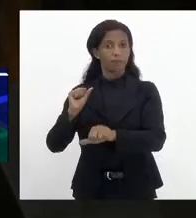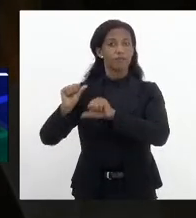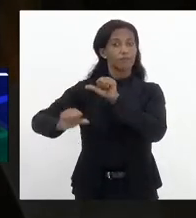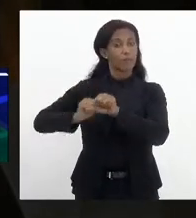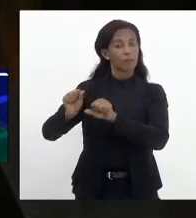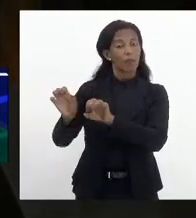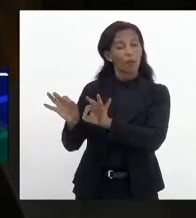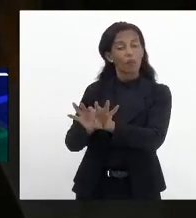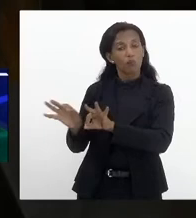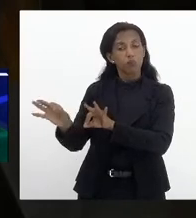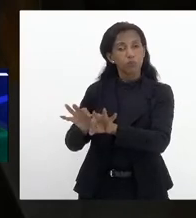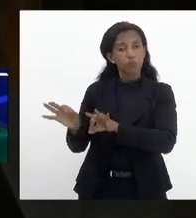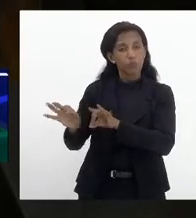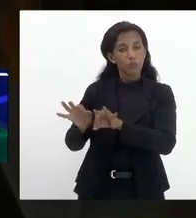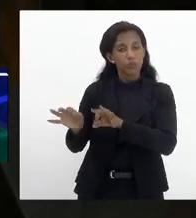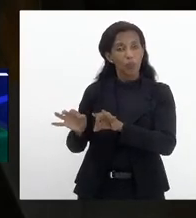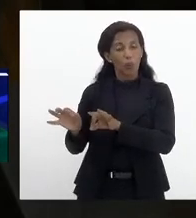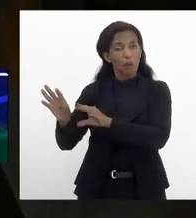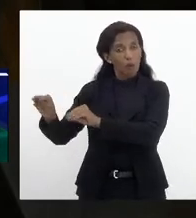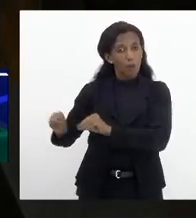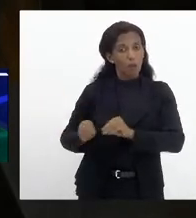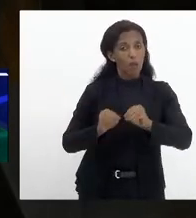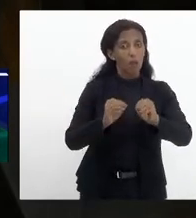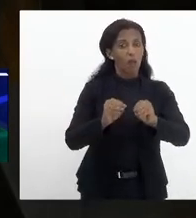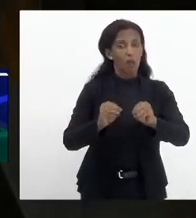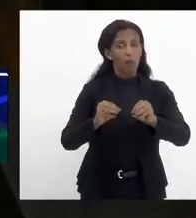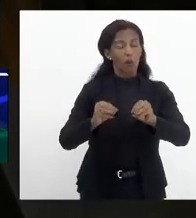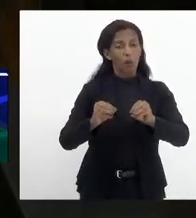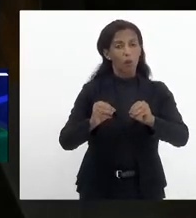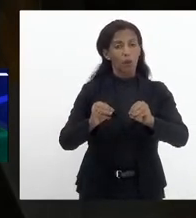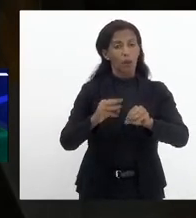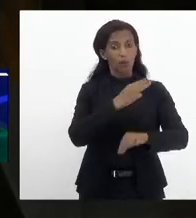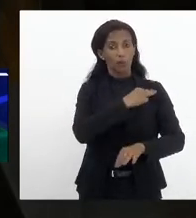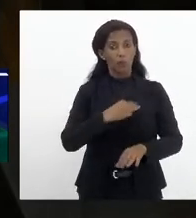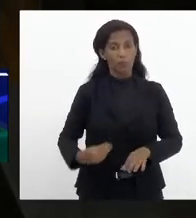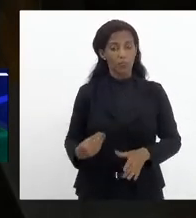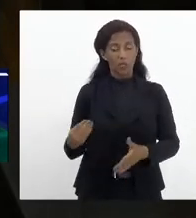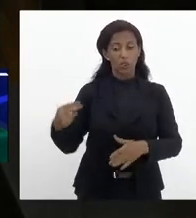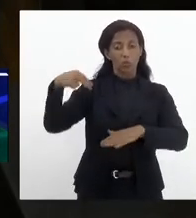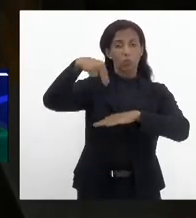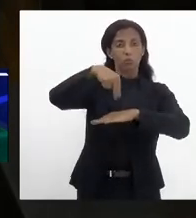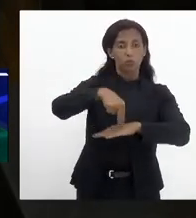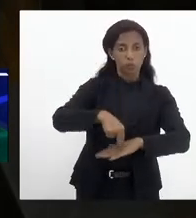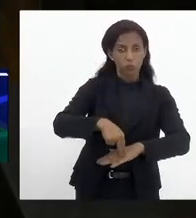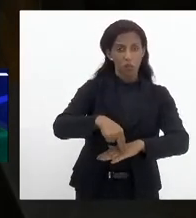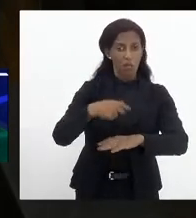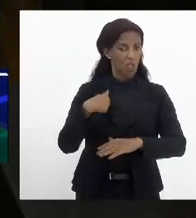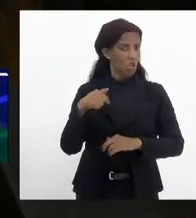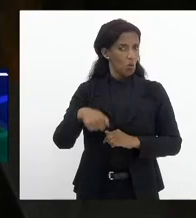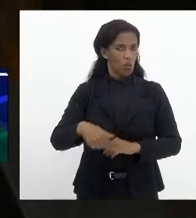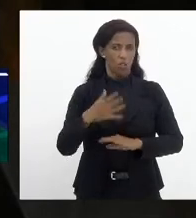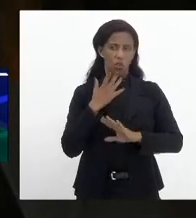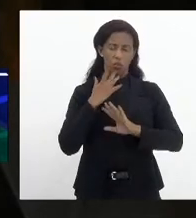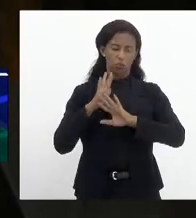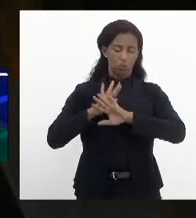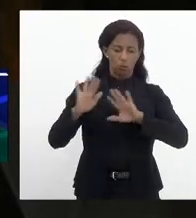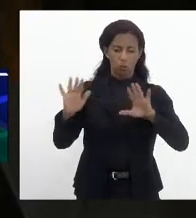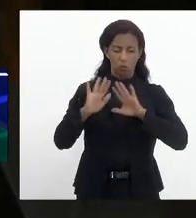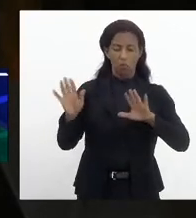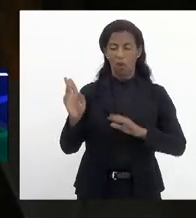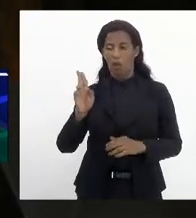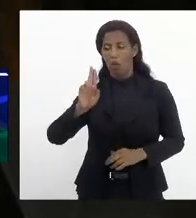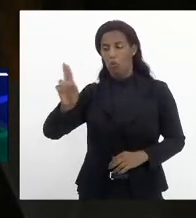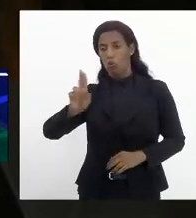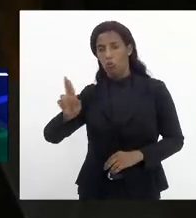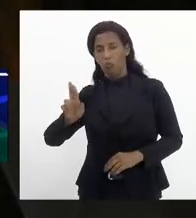a forma que se é colocado ministros no Supremo Tribunal Federal. Eu aqui não estou para nominar,